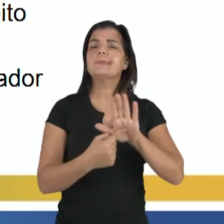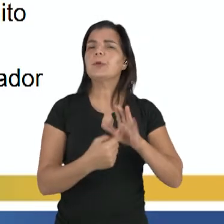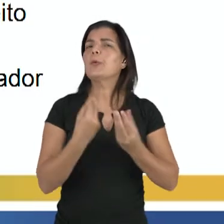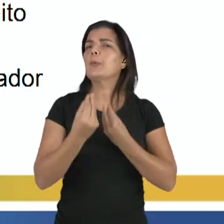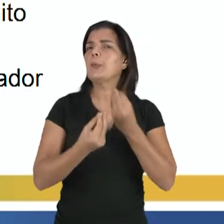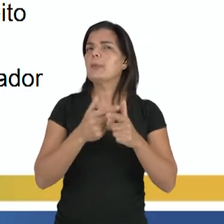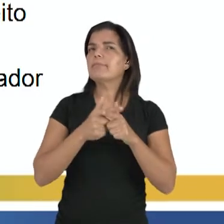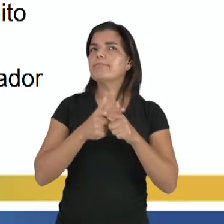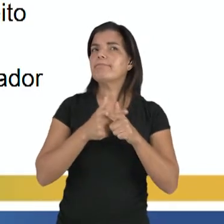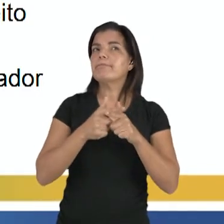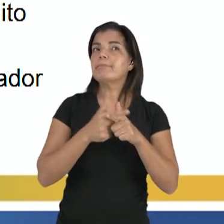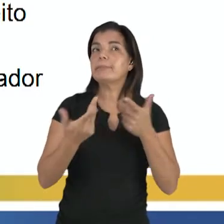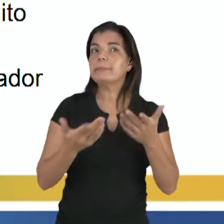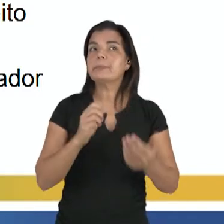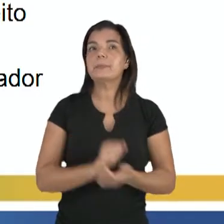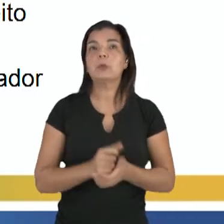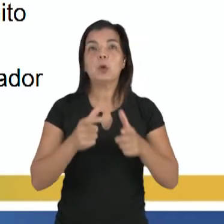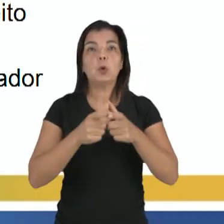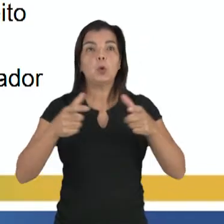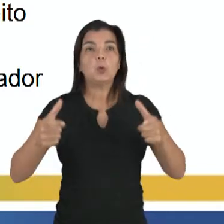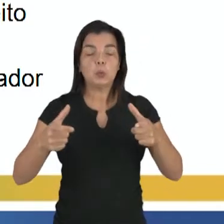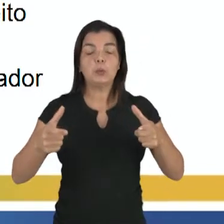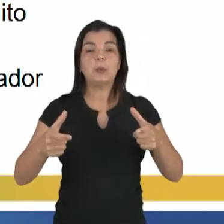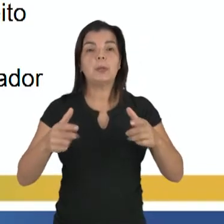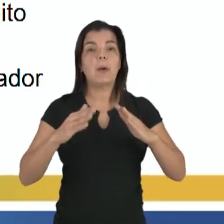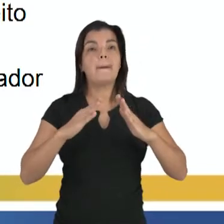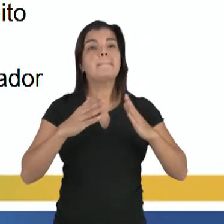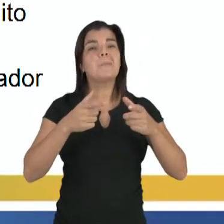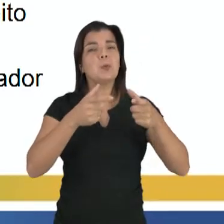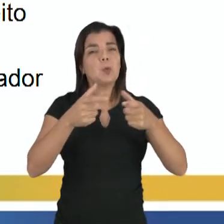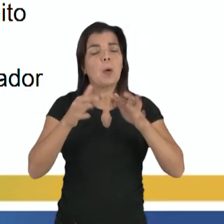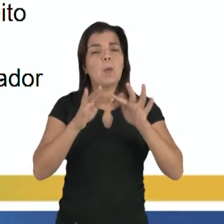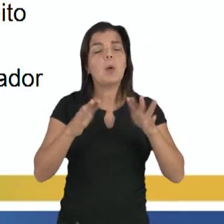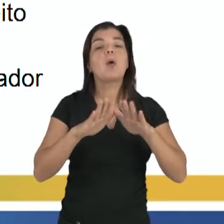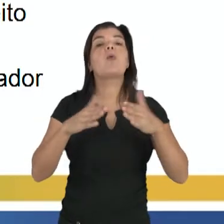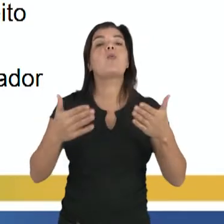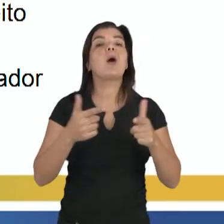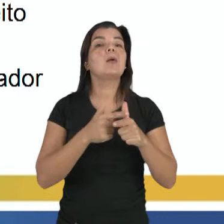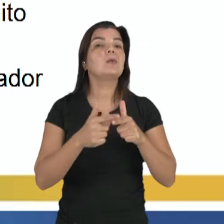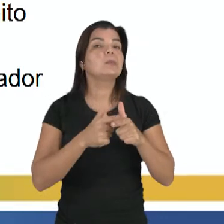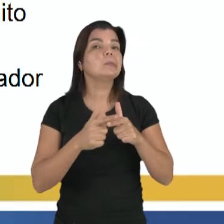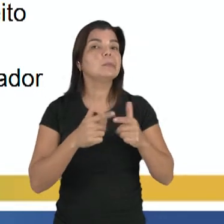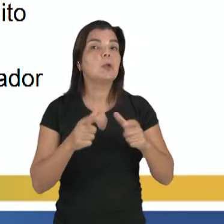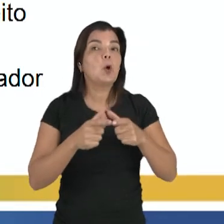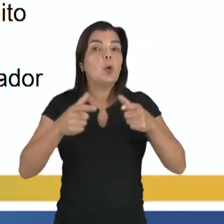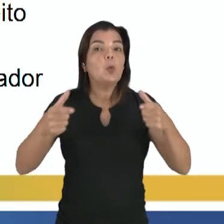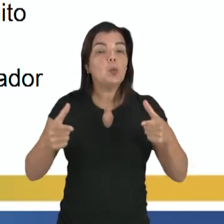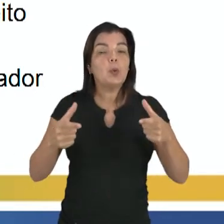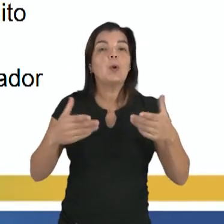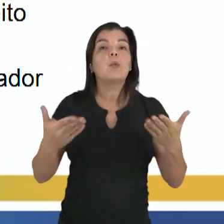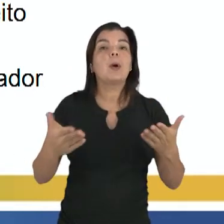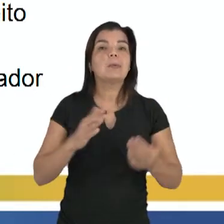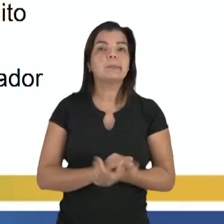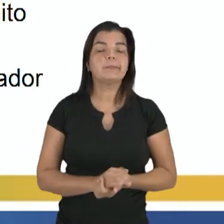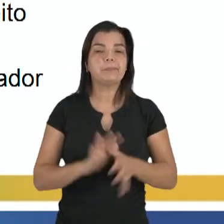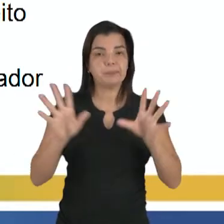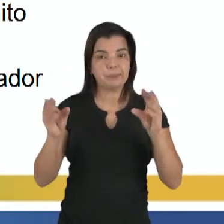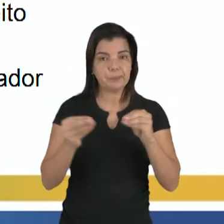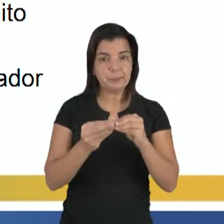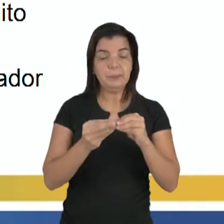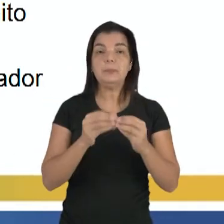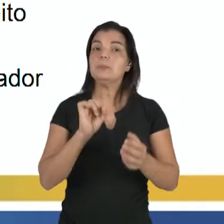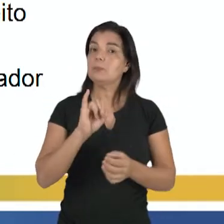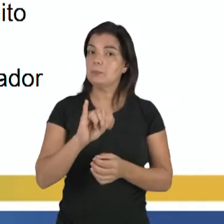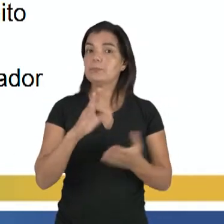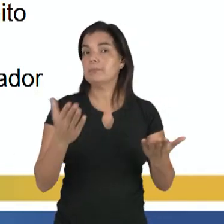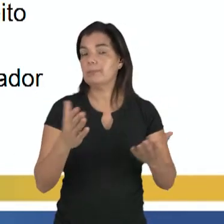como consequência da expansão das áreas periféricas. Qual a consequência da expansão da periferia? Resumindo, se eu tivesse botado só isso